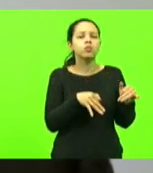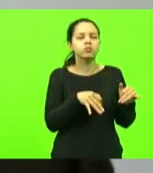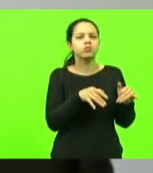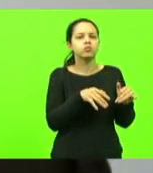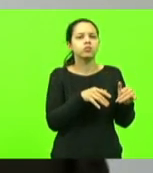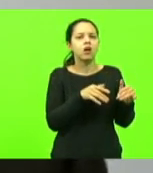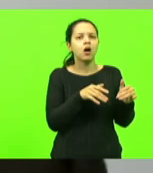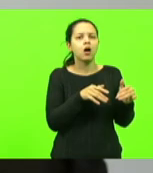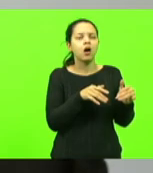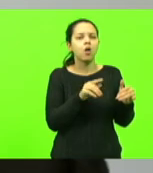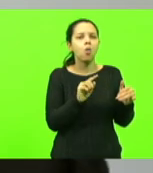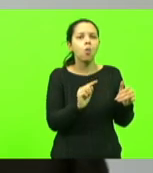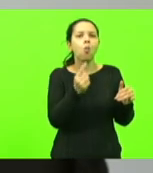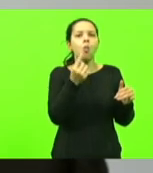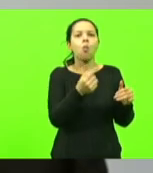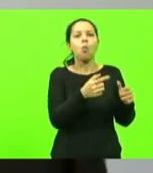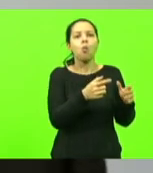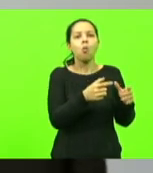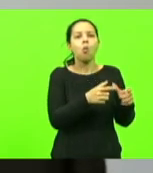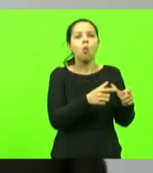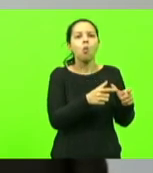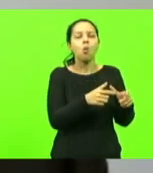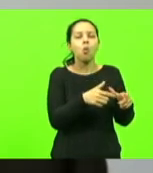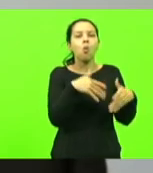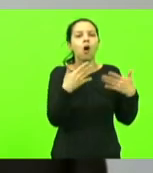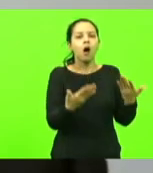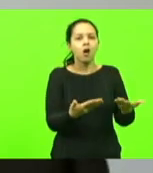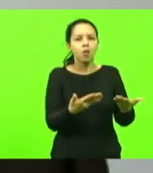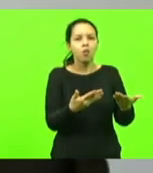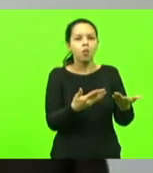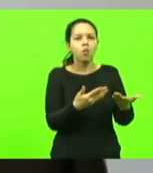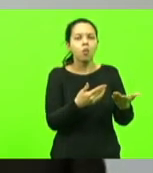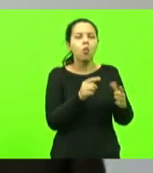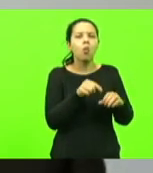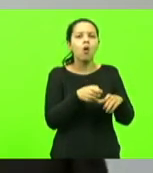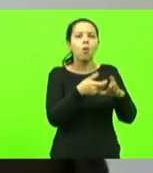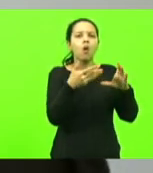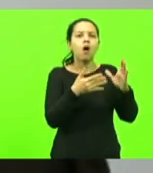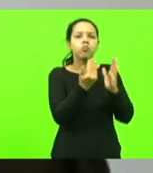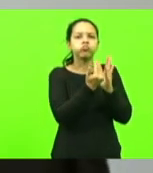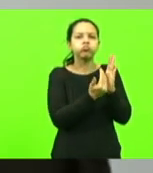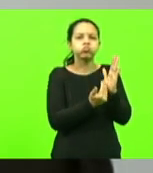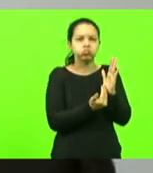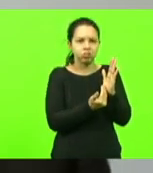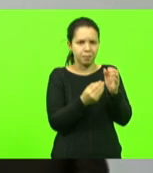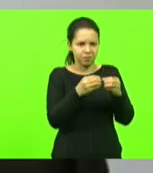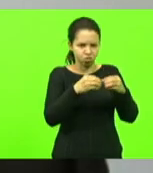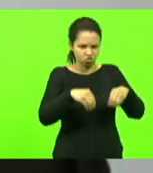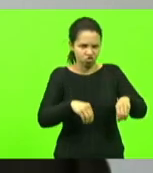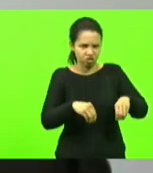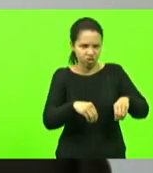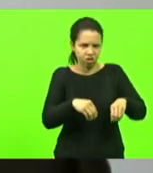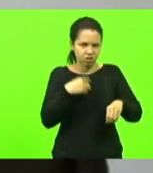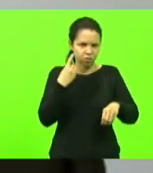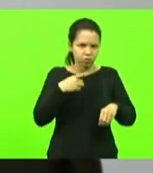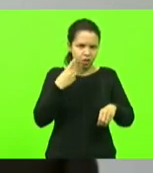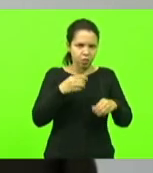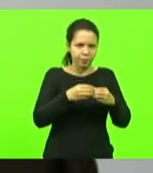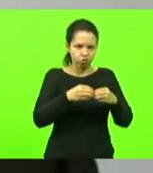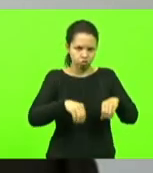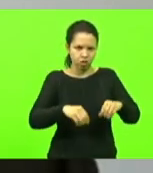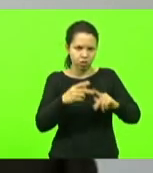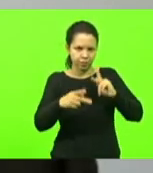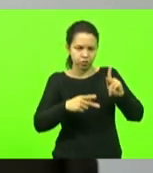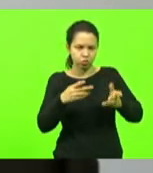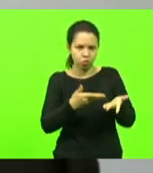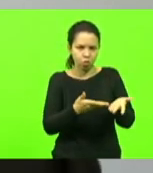é o critério? Qual é o critério? Está prejudicando o deputado? Está prejudicando as pessoas? Porque o deputado é